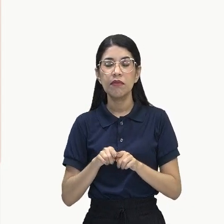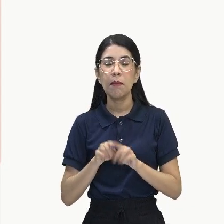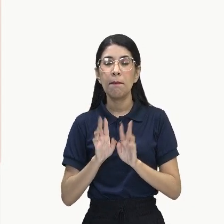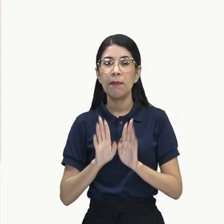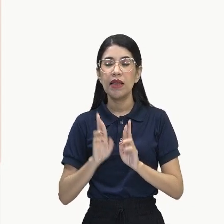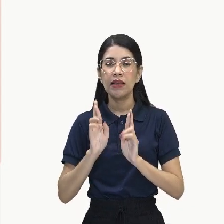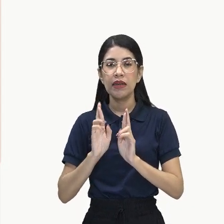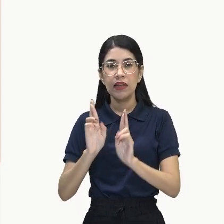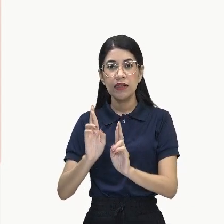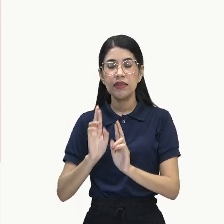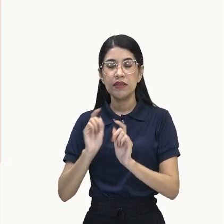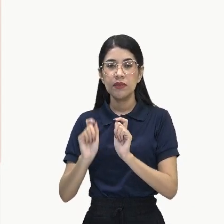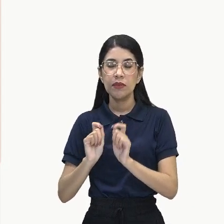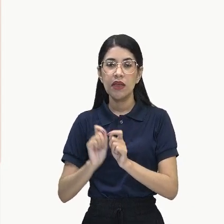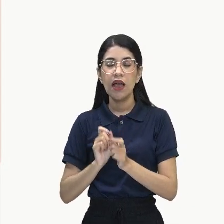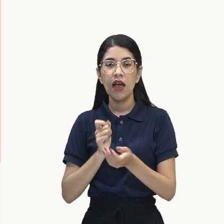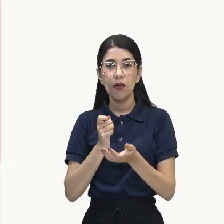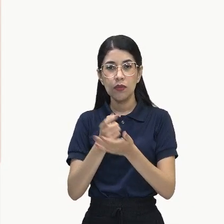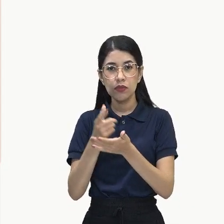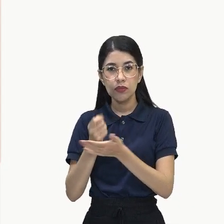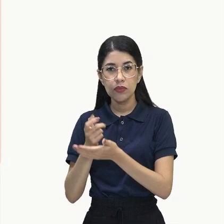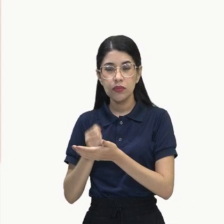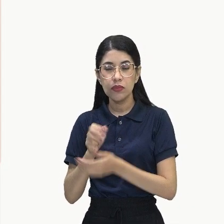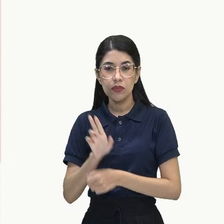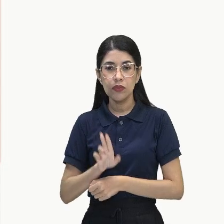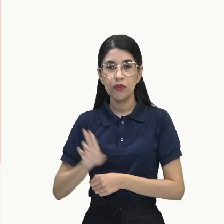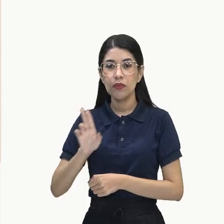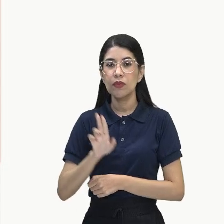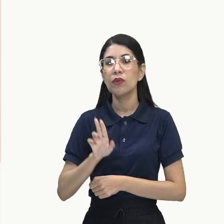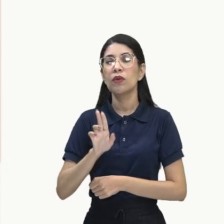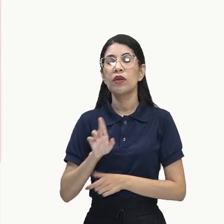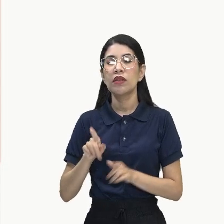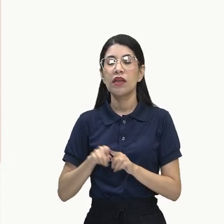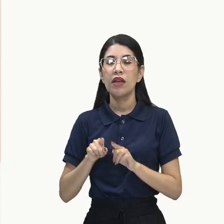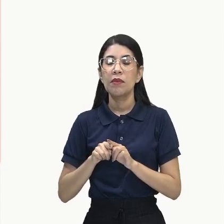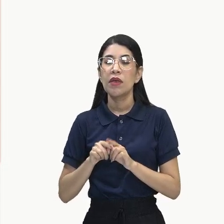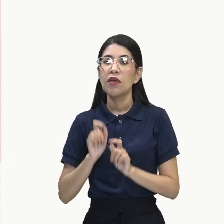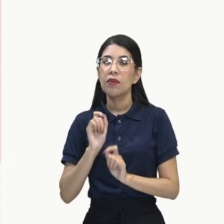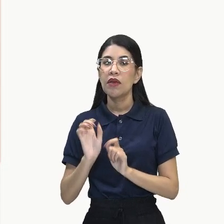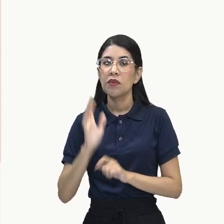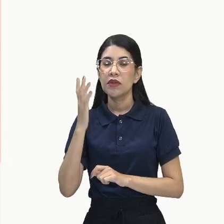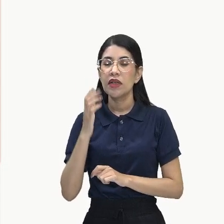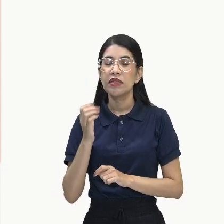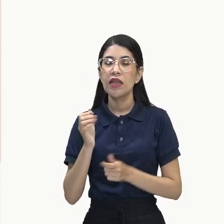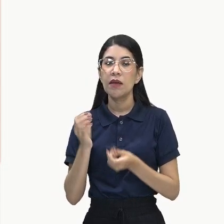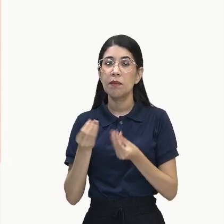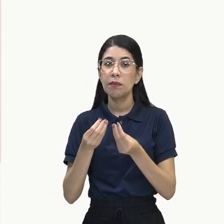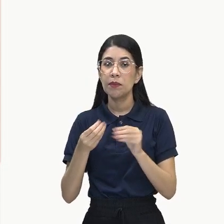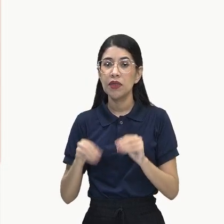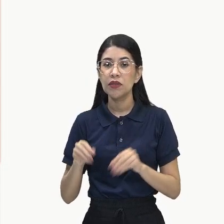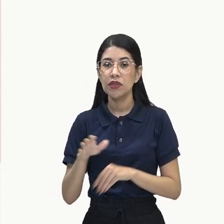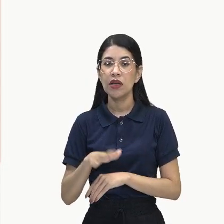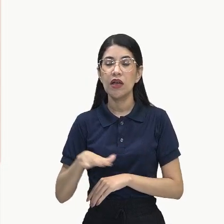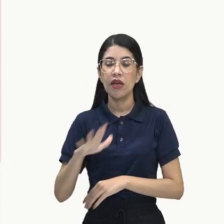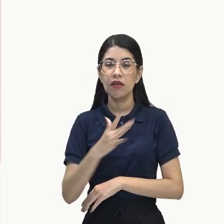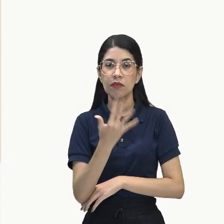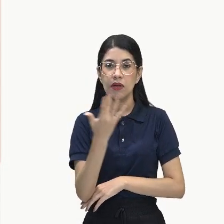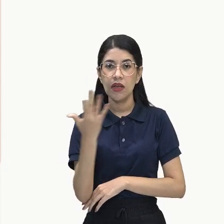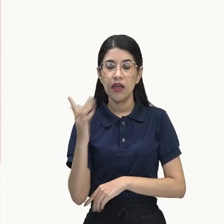graças ao aumento do consumo, e esse aumento do consumo pressiona o meio ambiente, traz